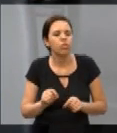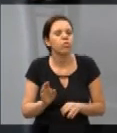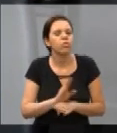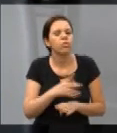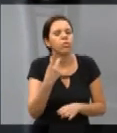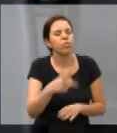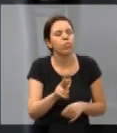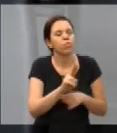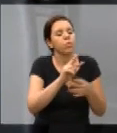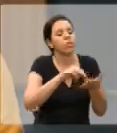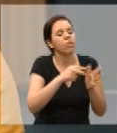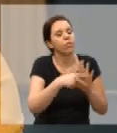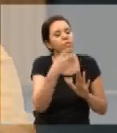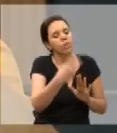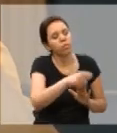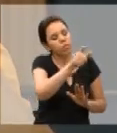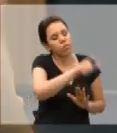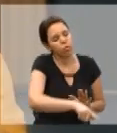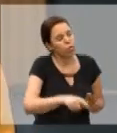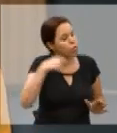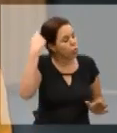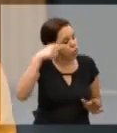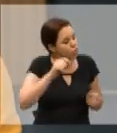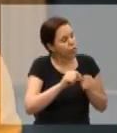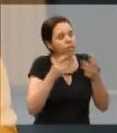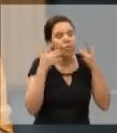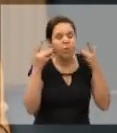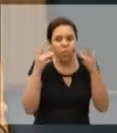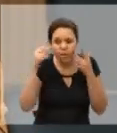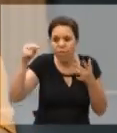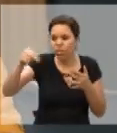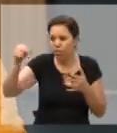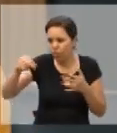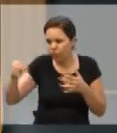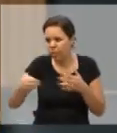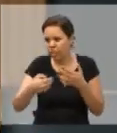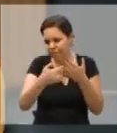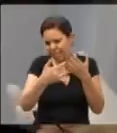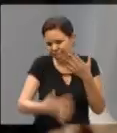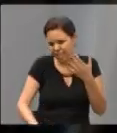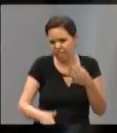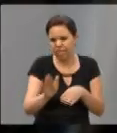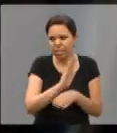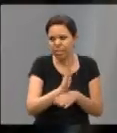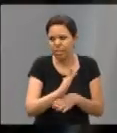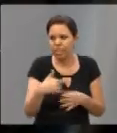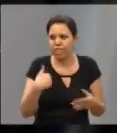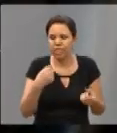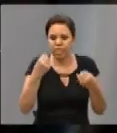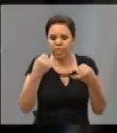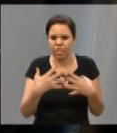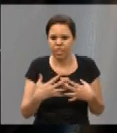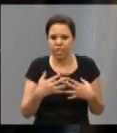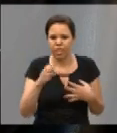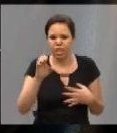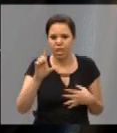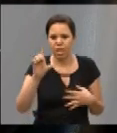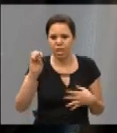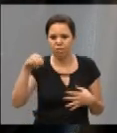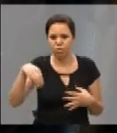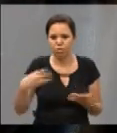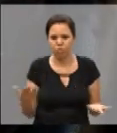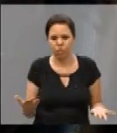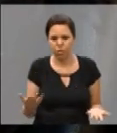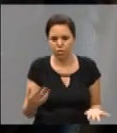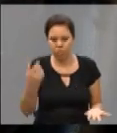pro ator? O ator que faz teatro, novela, série, cinema. Eu vou dizer o Elcio, né? O Elcio,